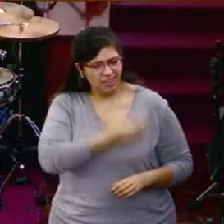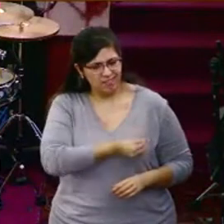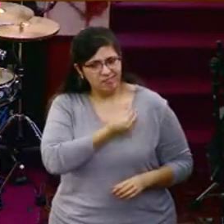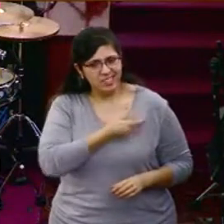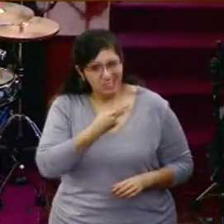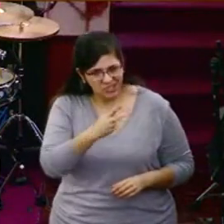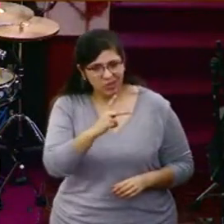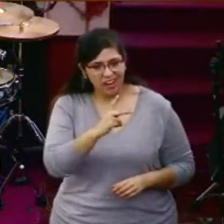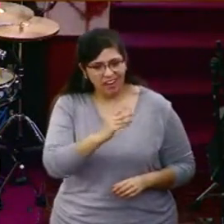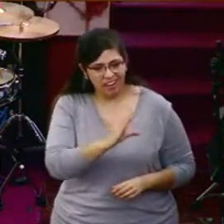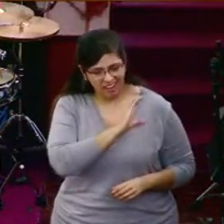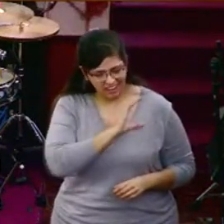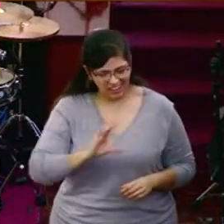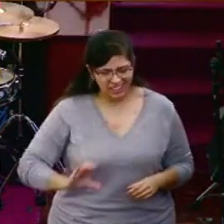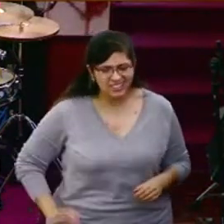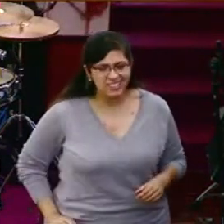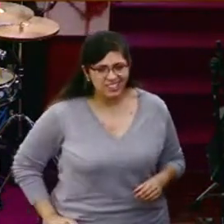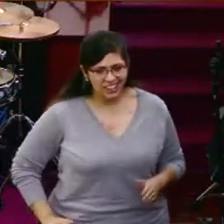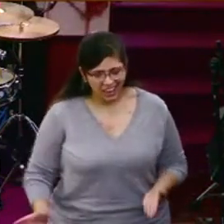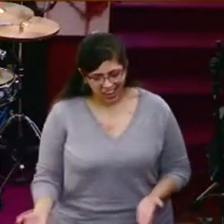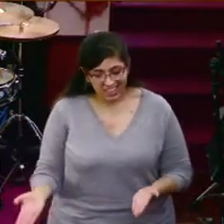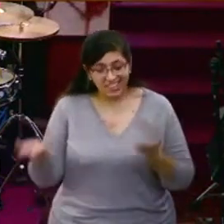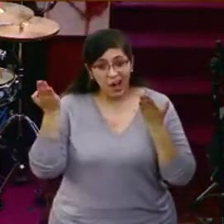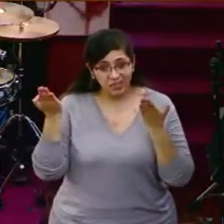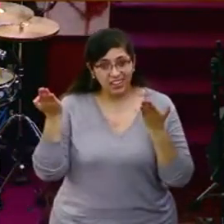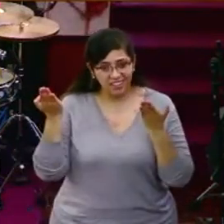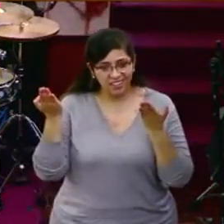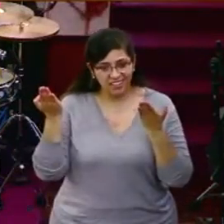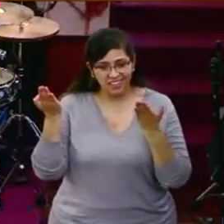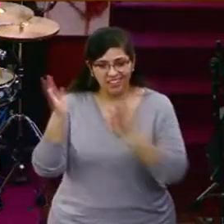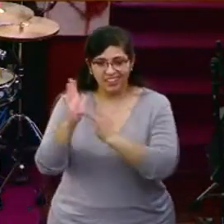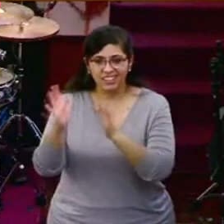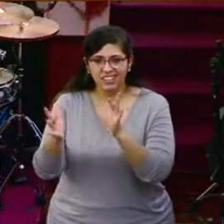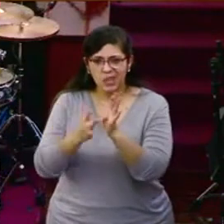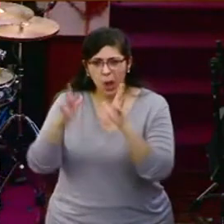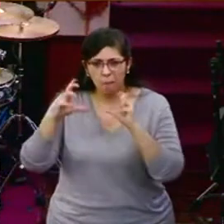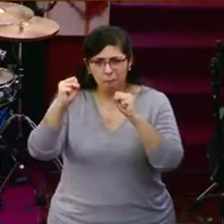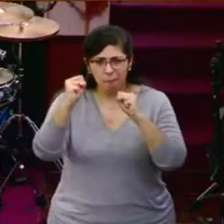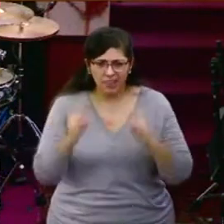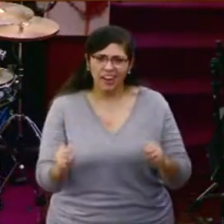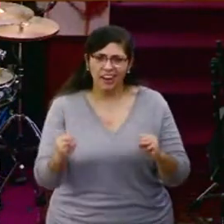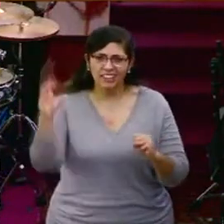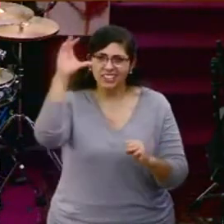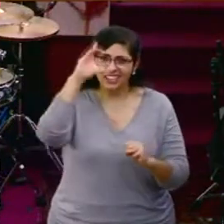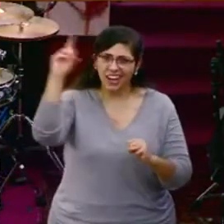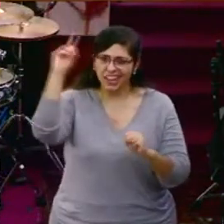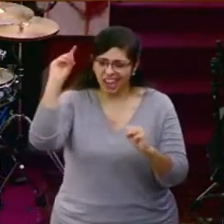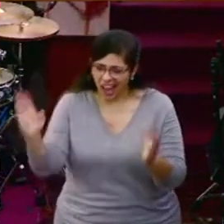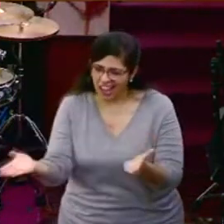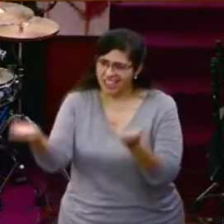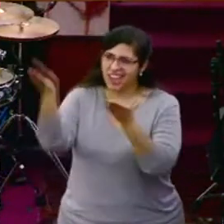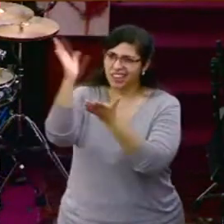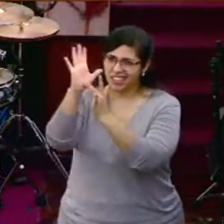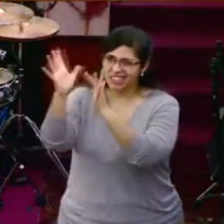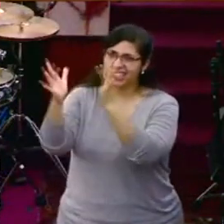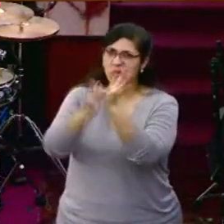a cristo é o está escrito na palavra na força no poder de deus um exalta e ele a